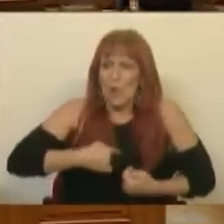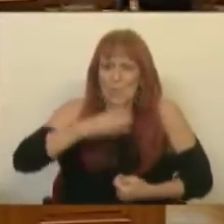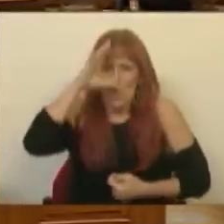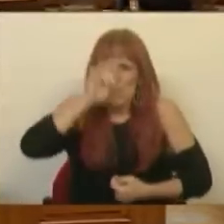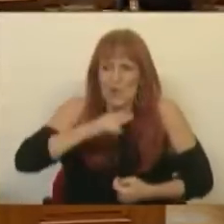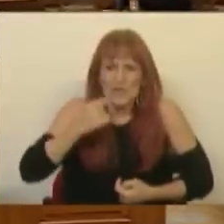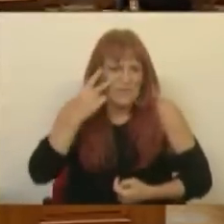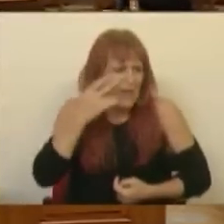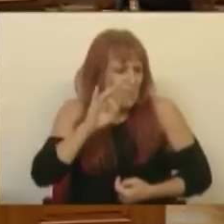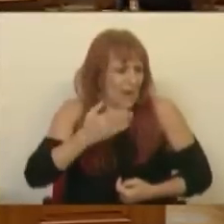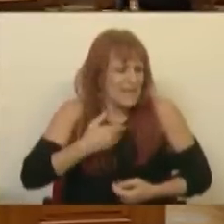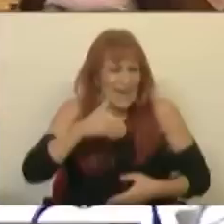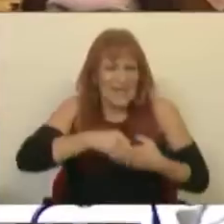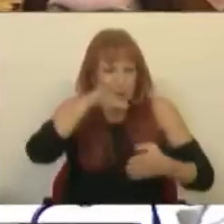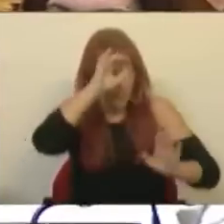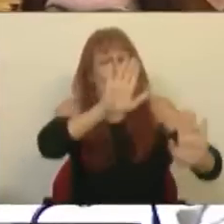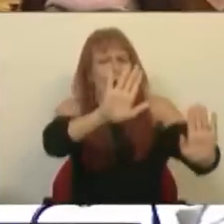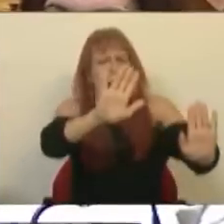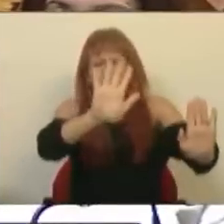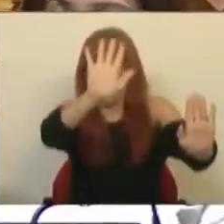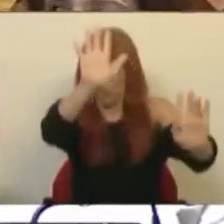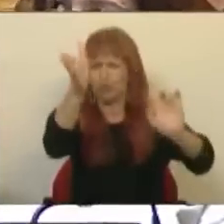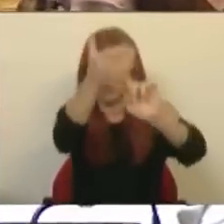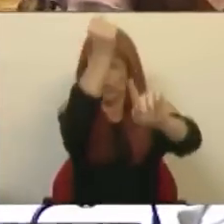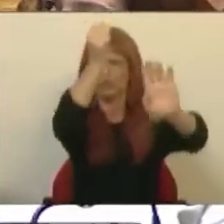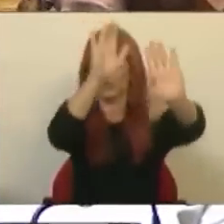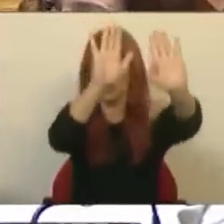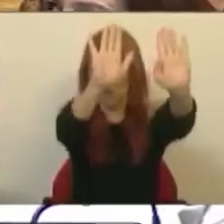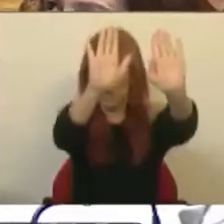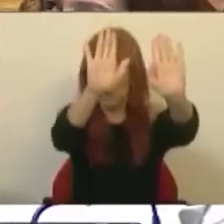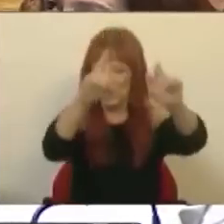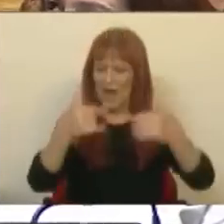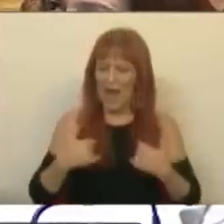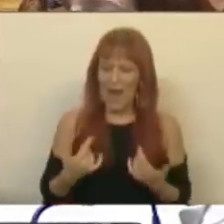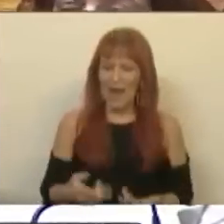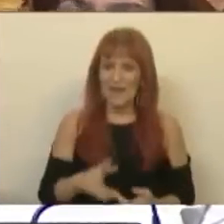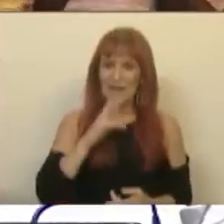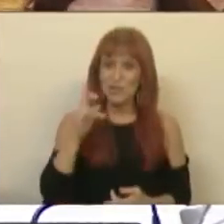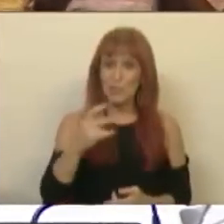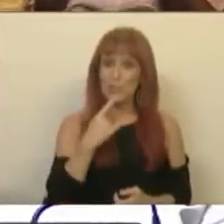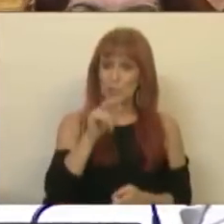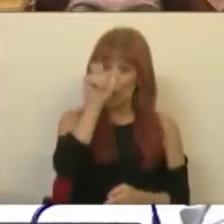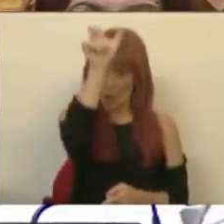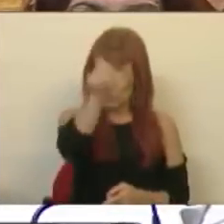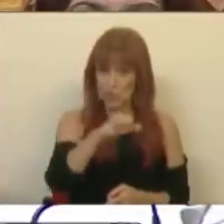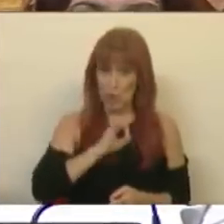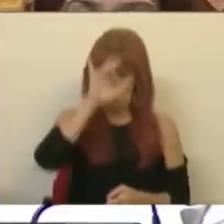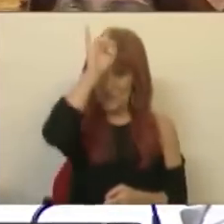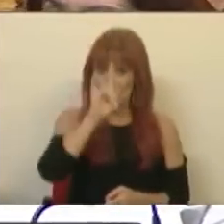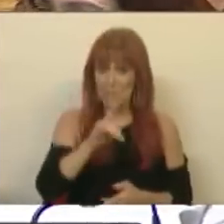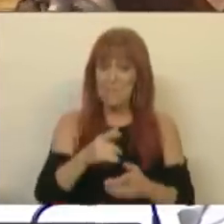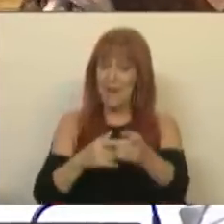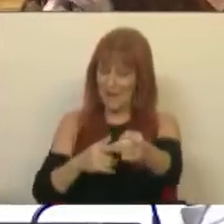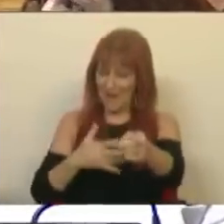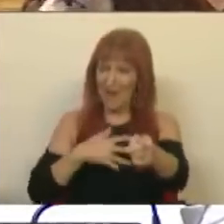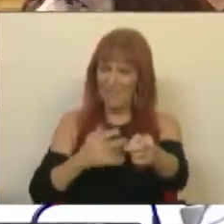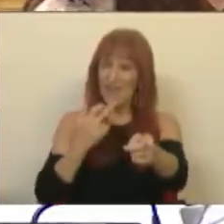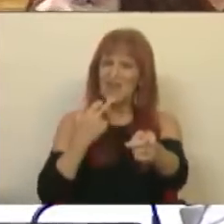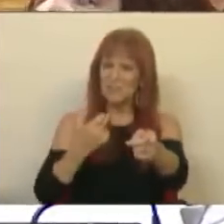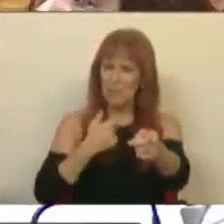próprio primeiro ministro ver o PSD no governo Calma já lá chegaremos mas aqui quem Responde às perguntas é o senhor primeiro ministro se quer falar